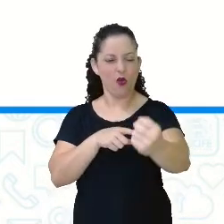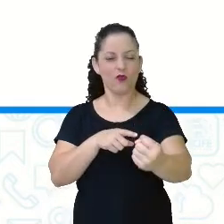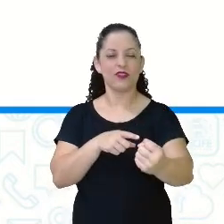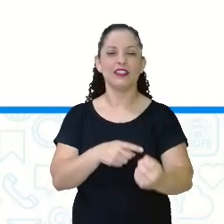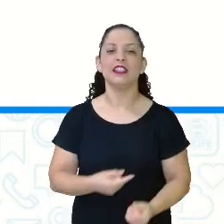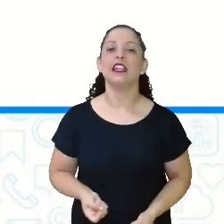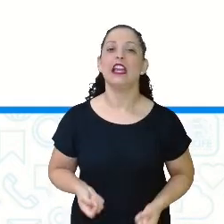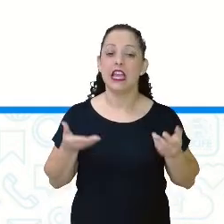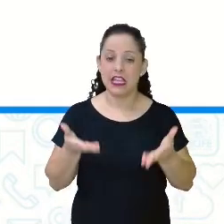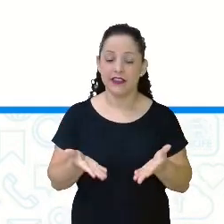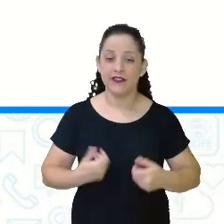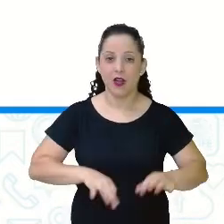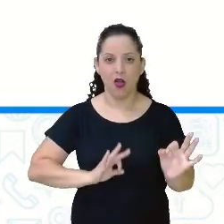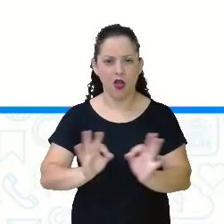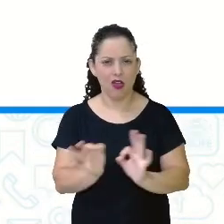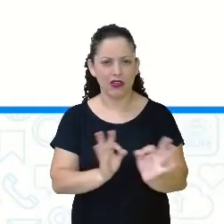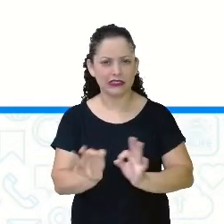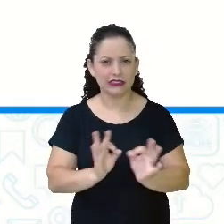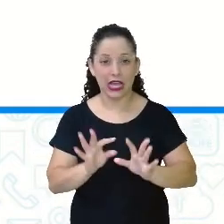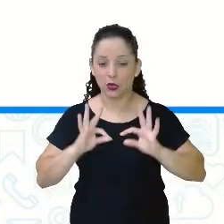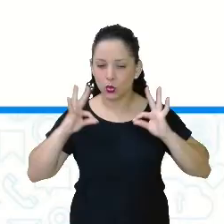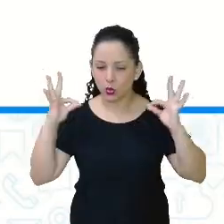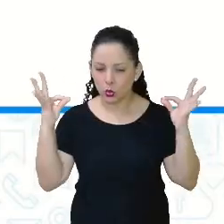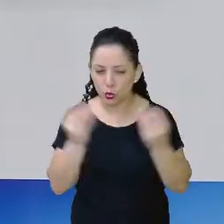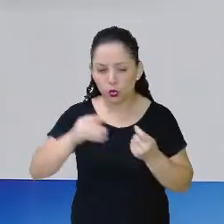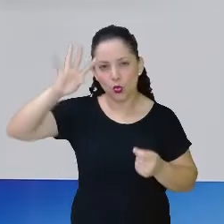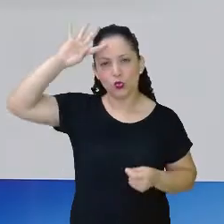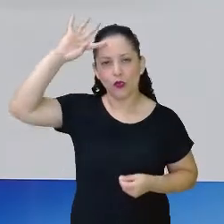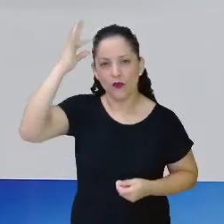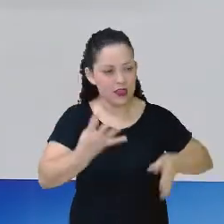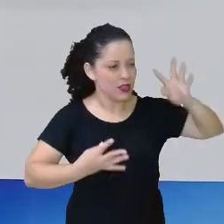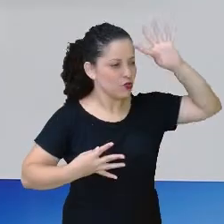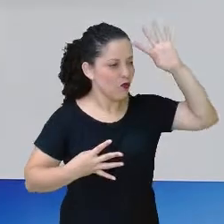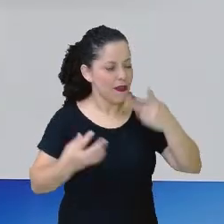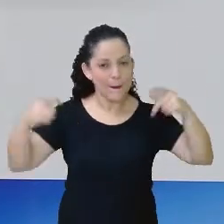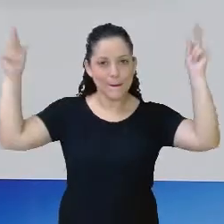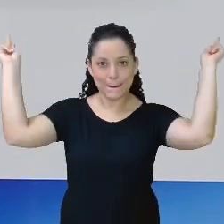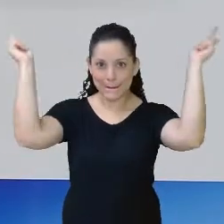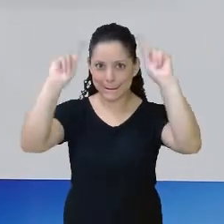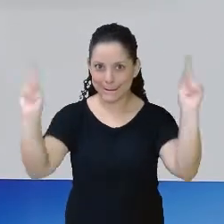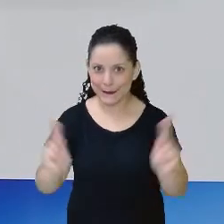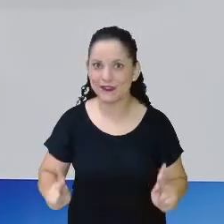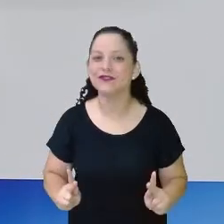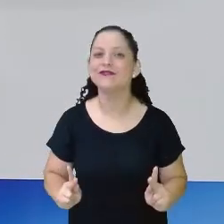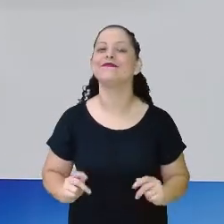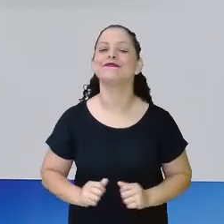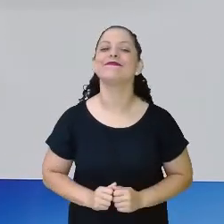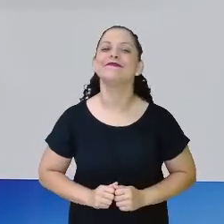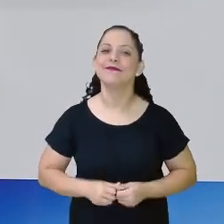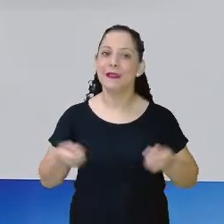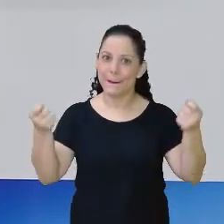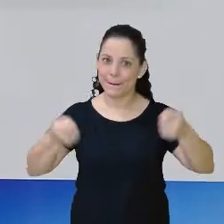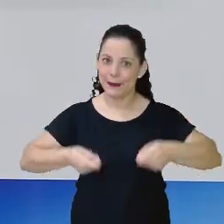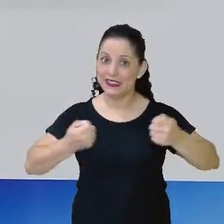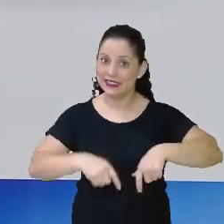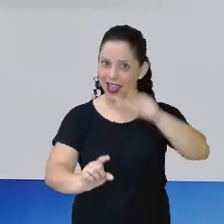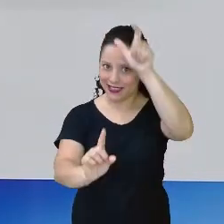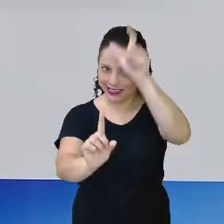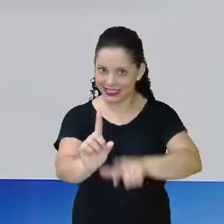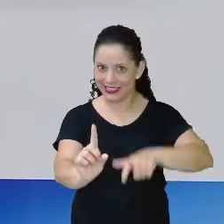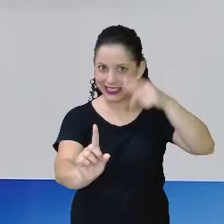a situação inicial de paz. Ele vai resolver tudo. Olha, a gente às vezes precisa aí desse personagem,